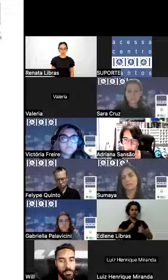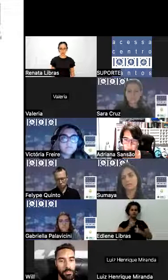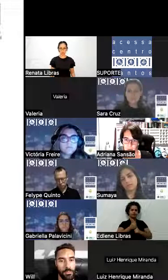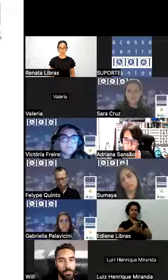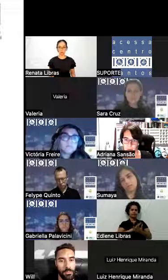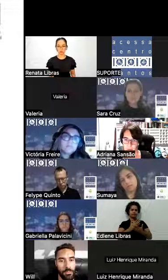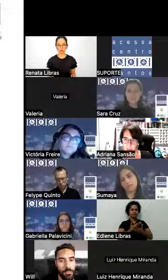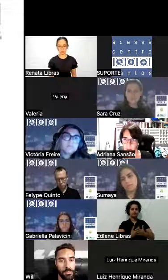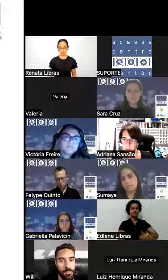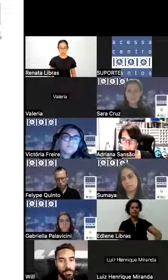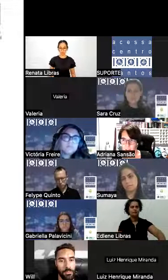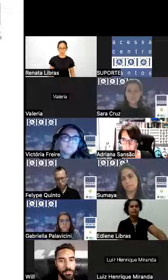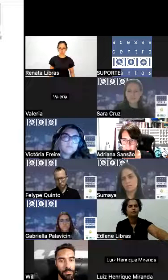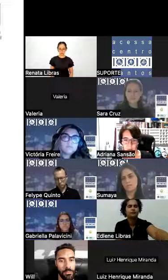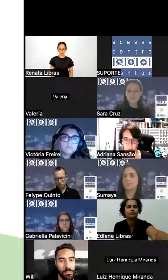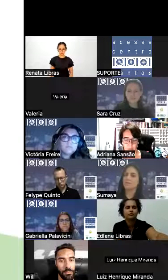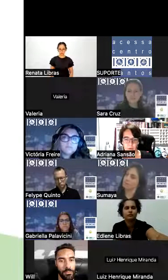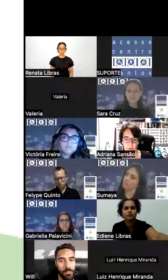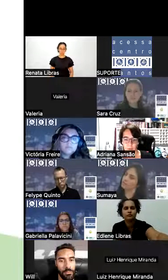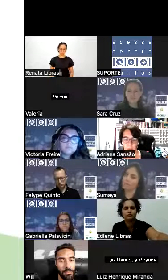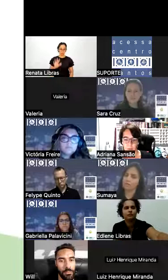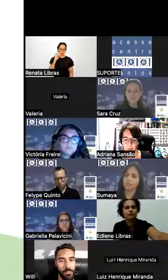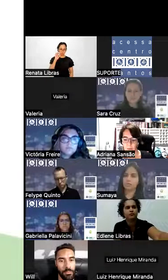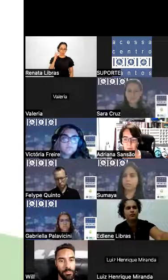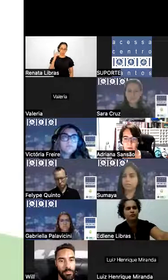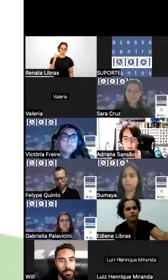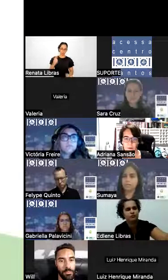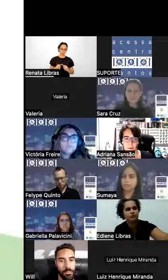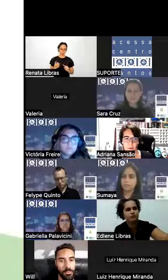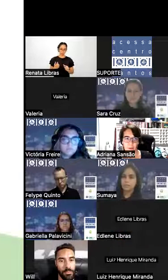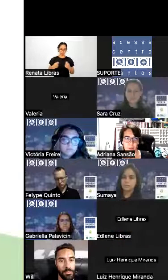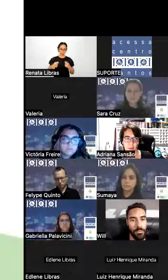em função do que se pretendia, né? Reduzir o uso do transporte público.